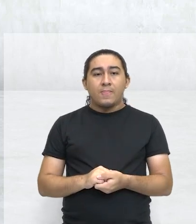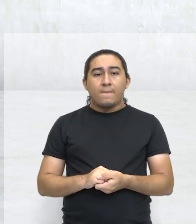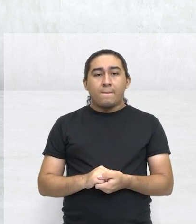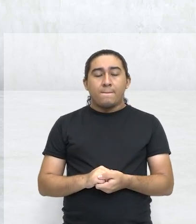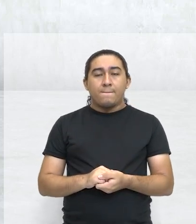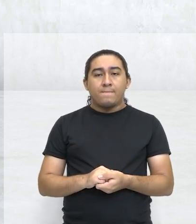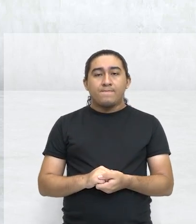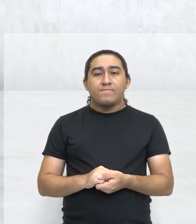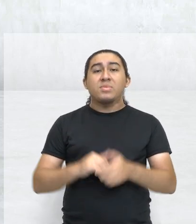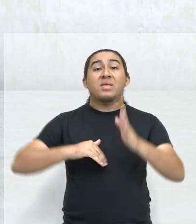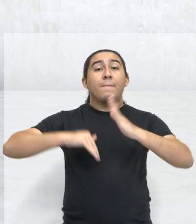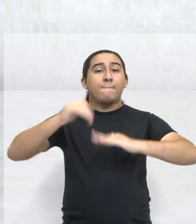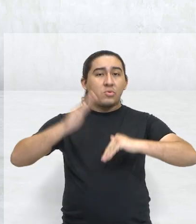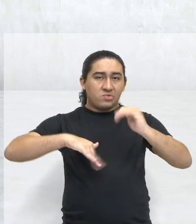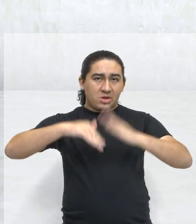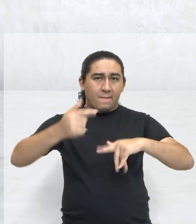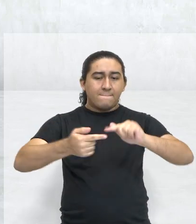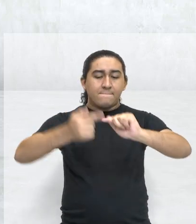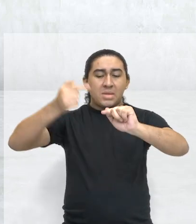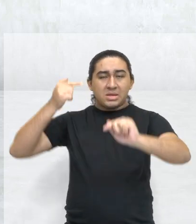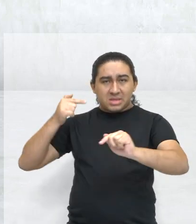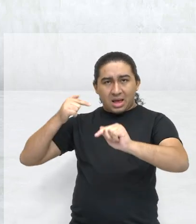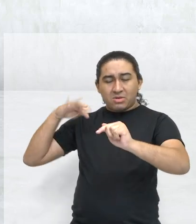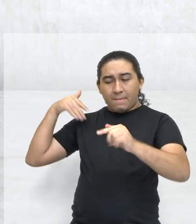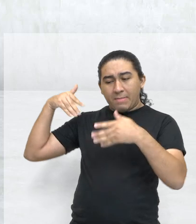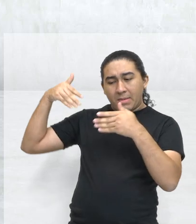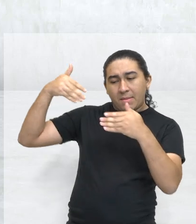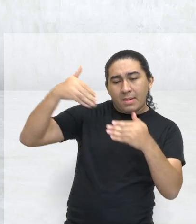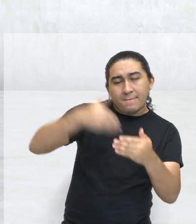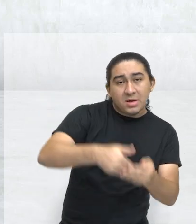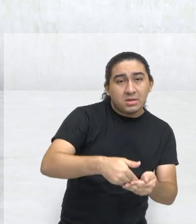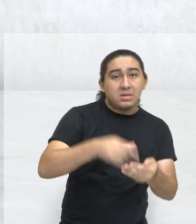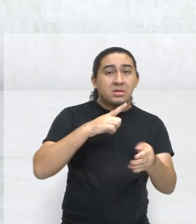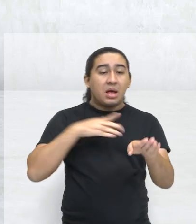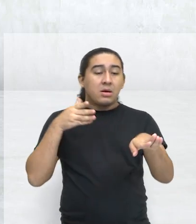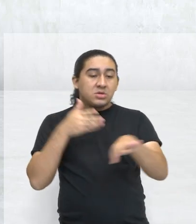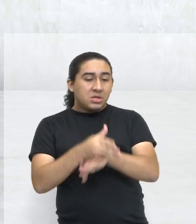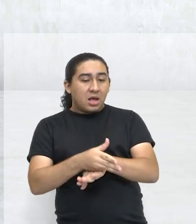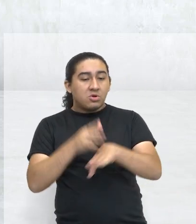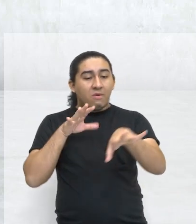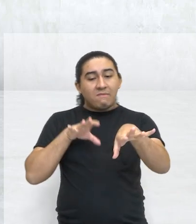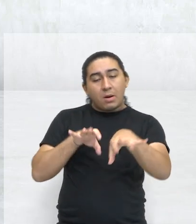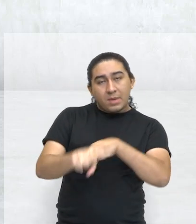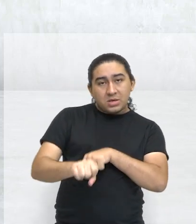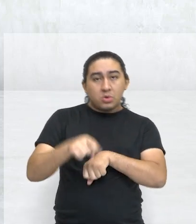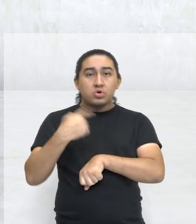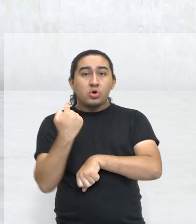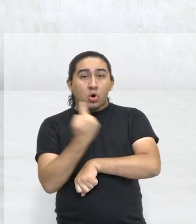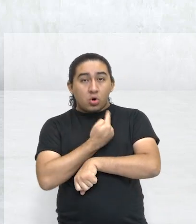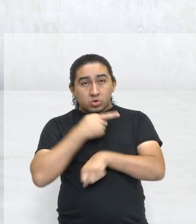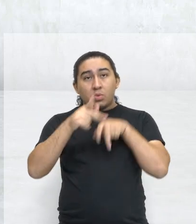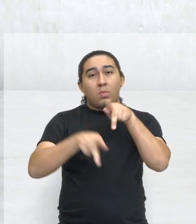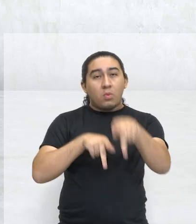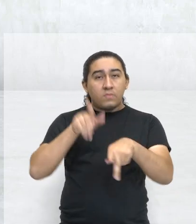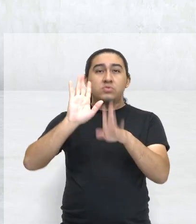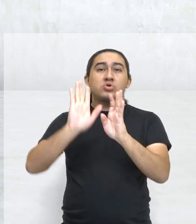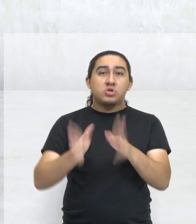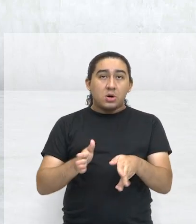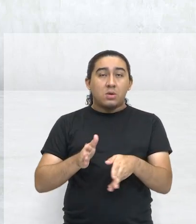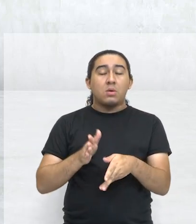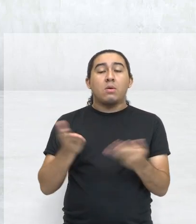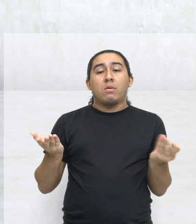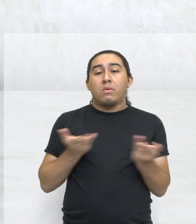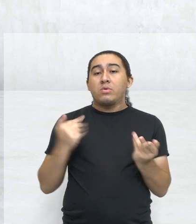Santoro. Então, é um orgulho para o Amazonas. Então, o Teatro Amazonas ela tem essa função. Não